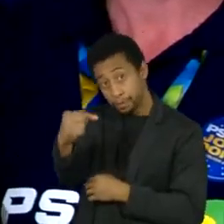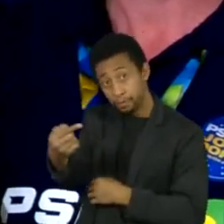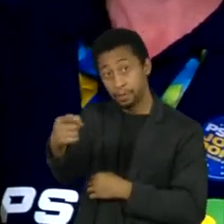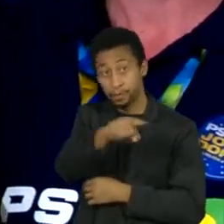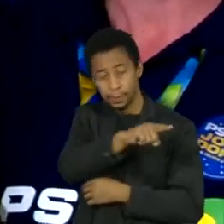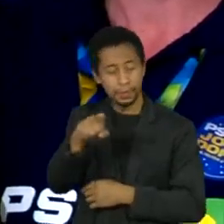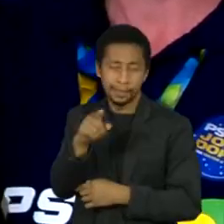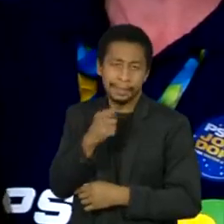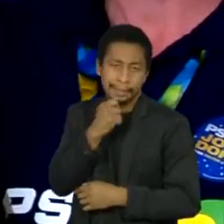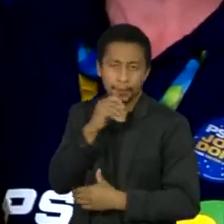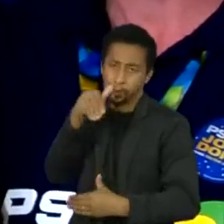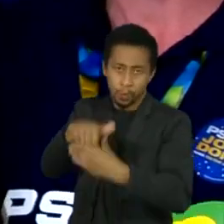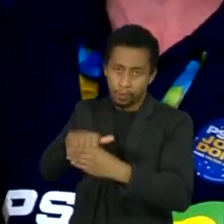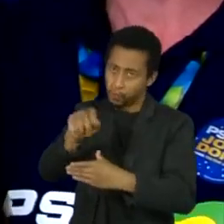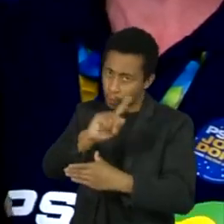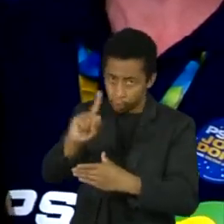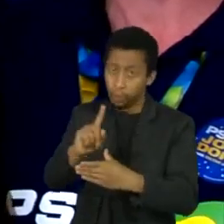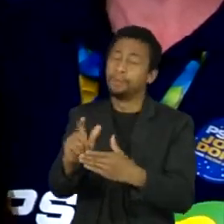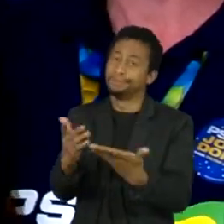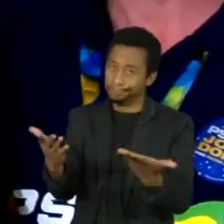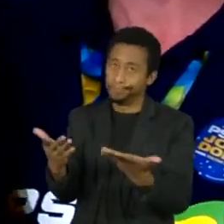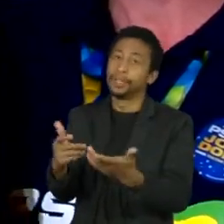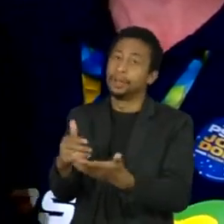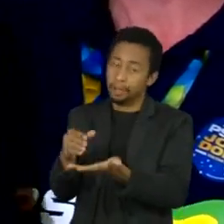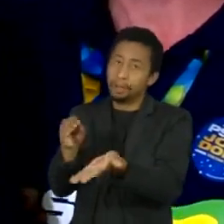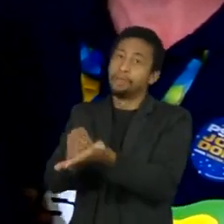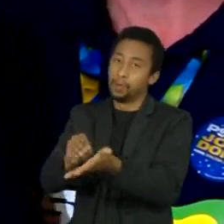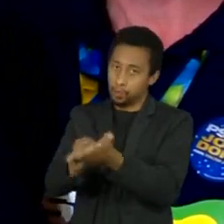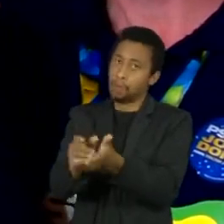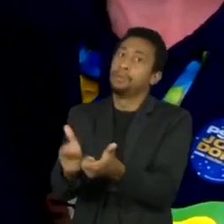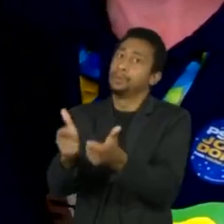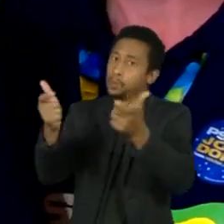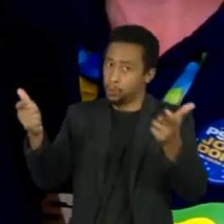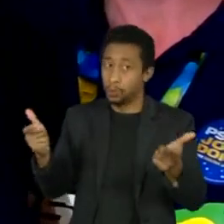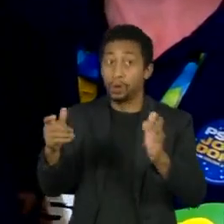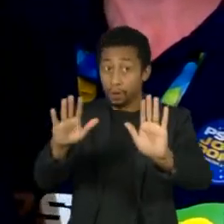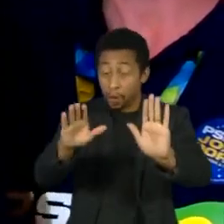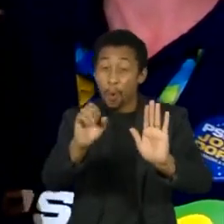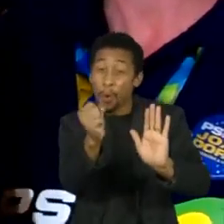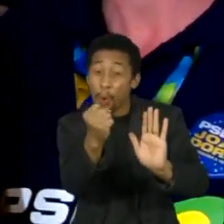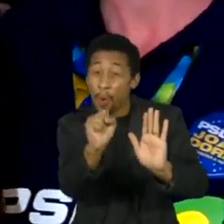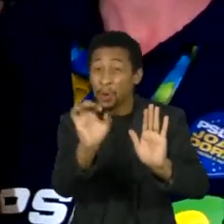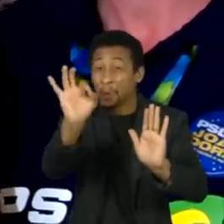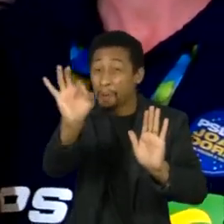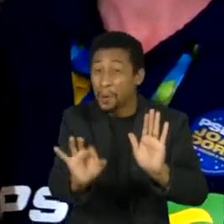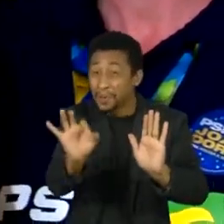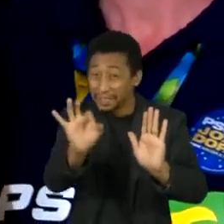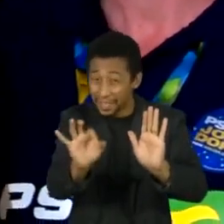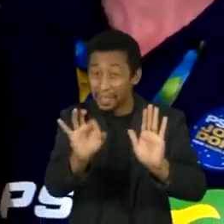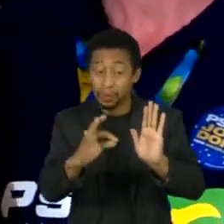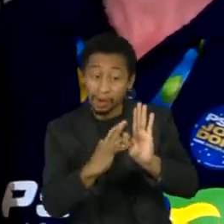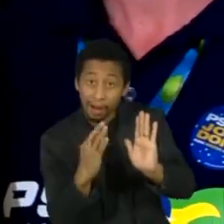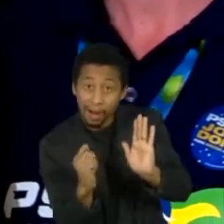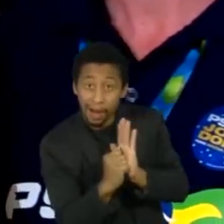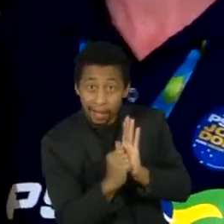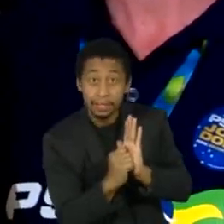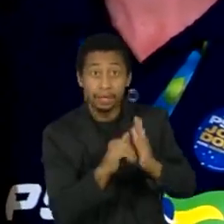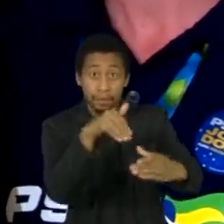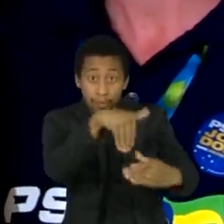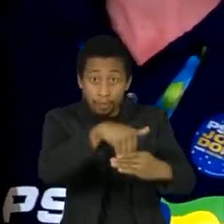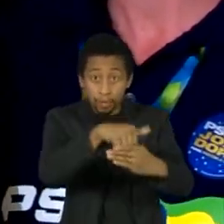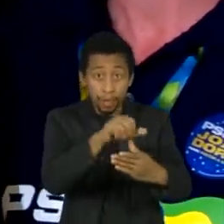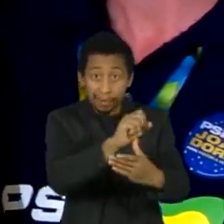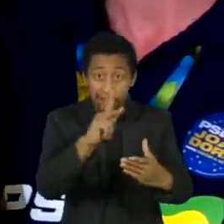tiveram oportunidade de votar, e foram muitos, lembrando que apenas 8% do universo cadastrado para votar no